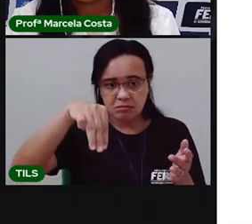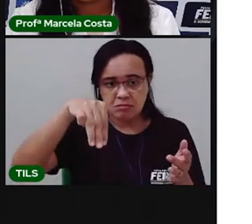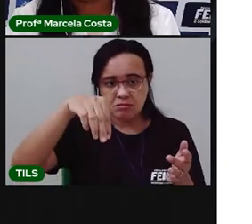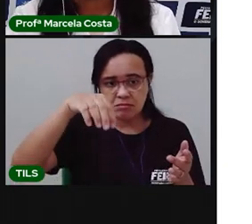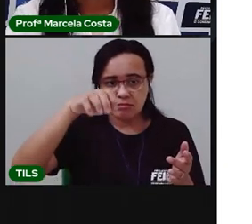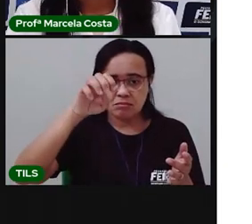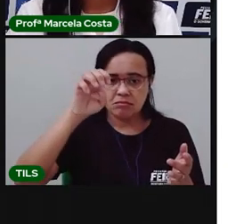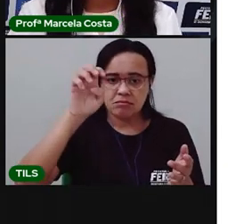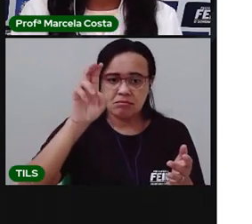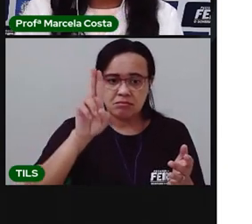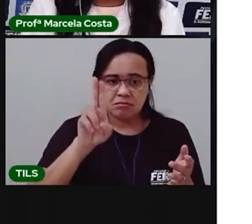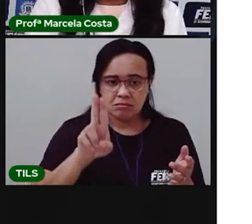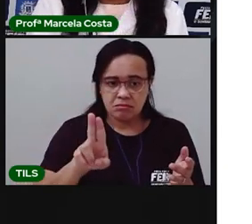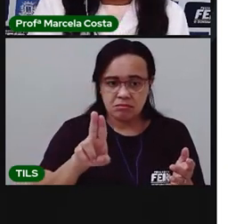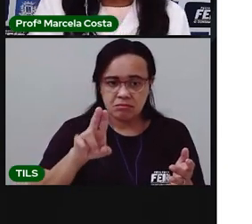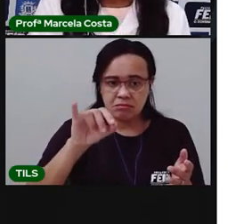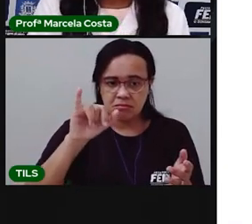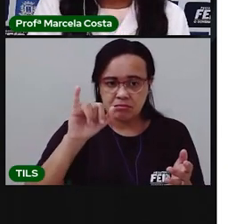triste.